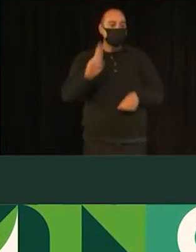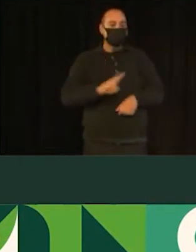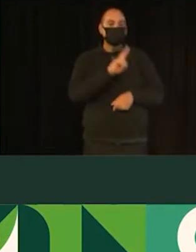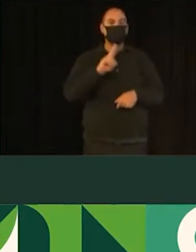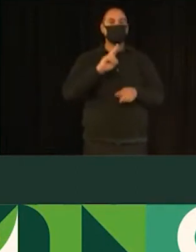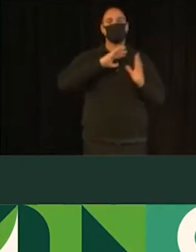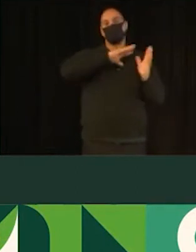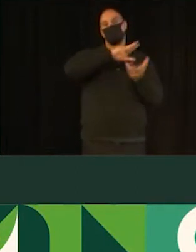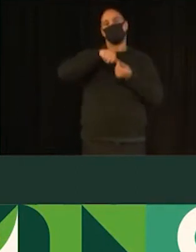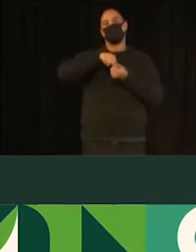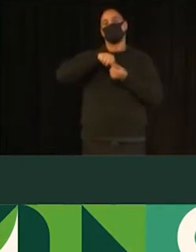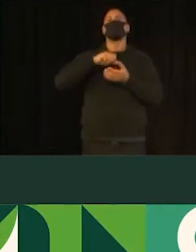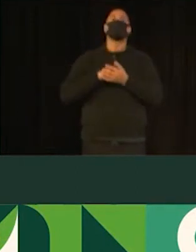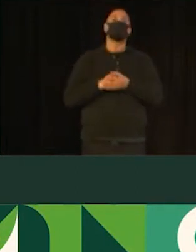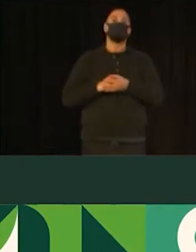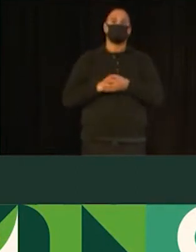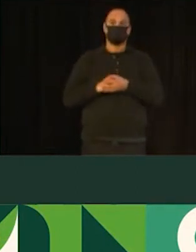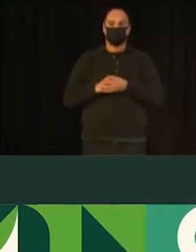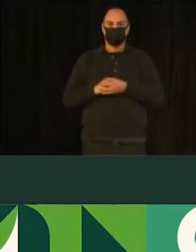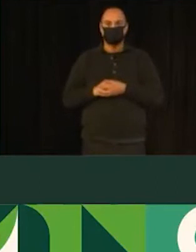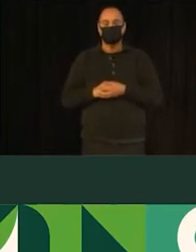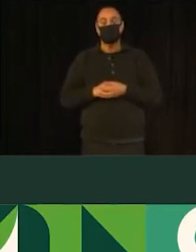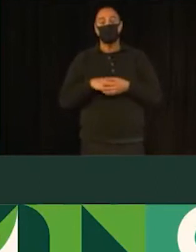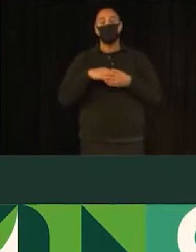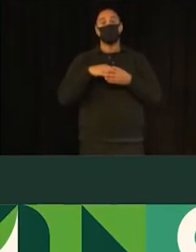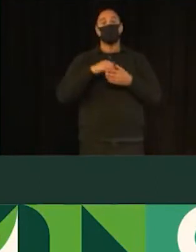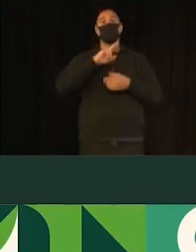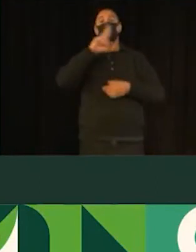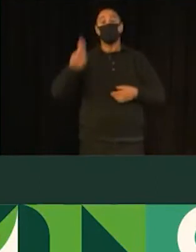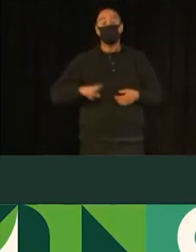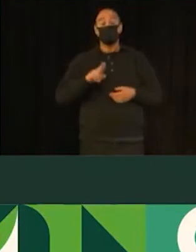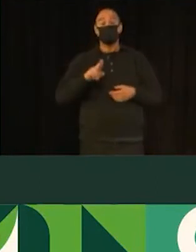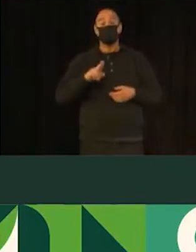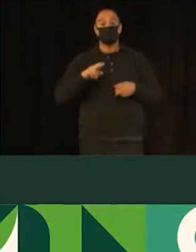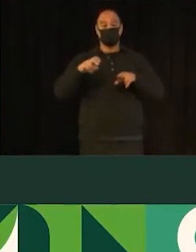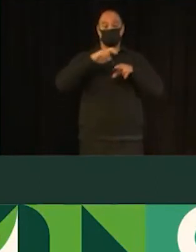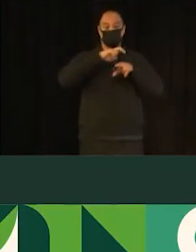pode reduzir em 900 mil toneladas de CO2 por ano de